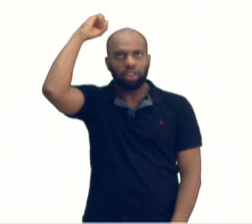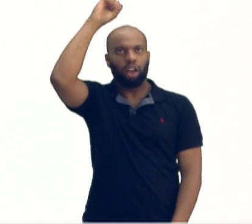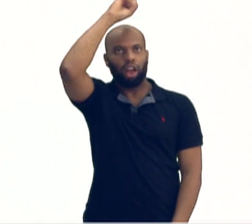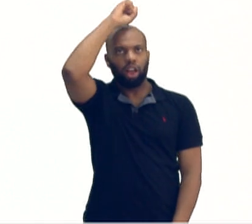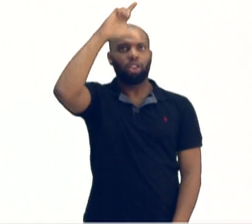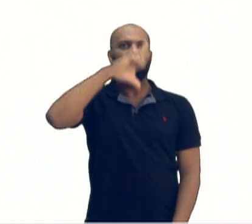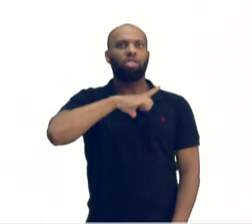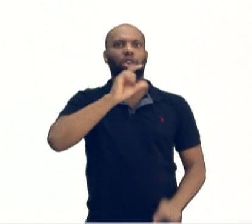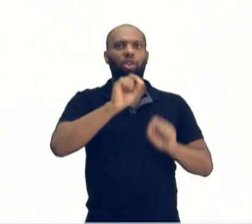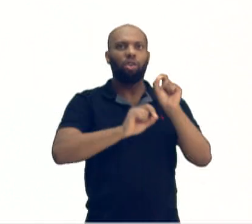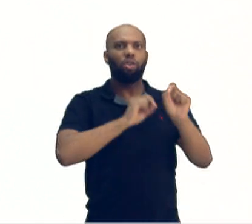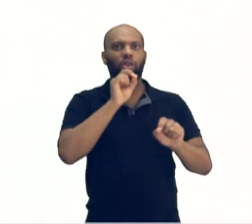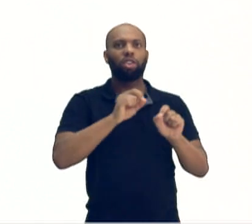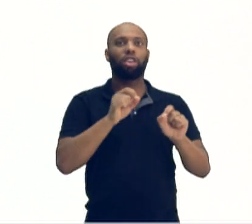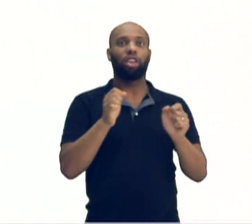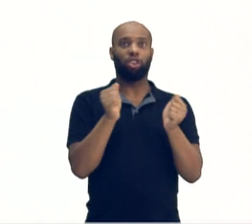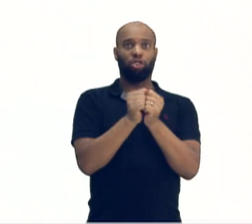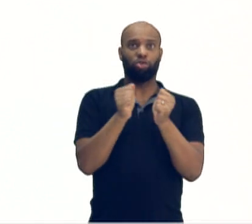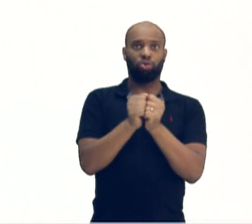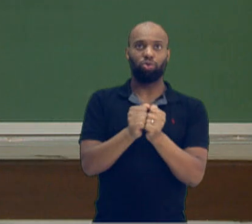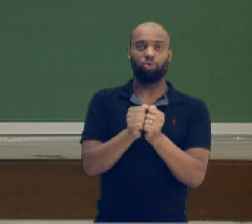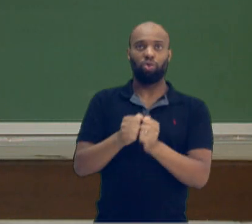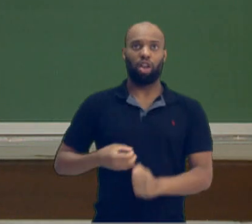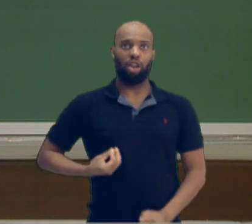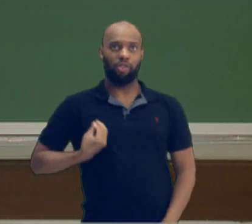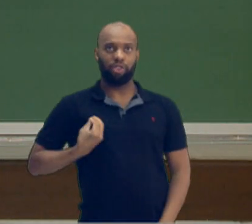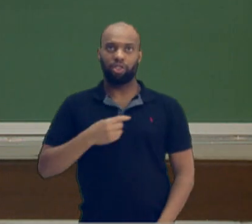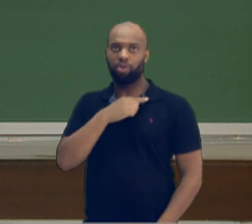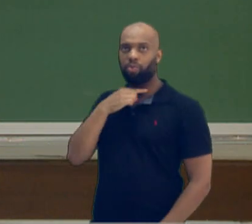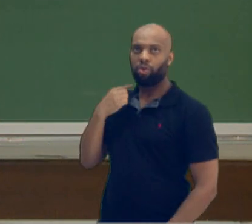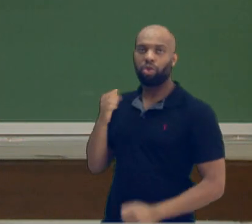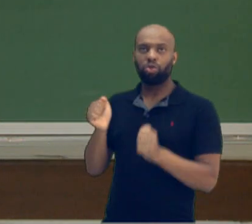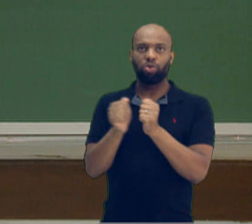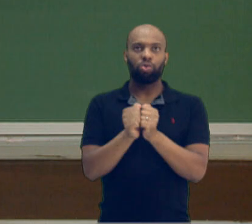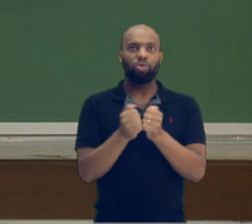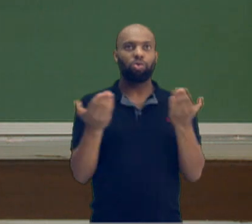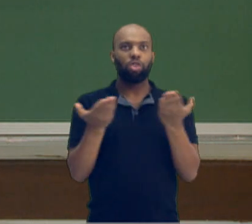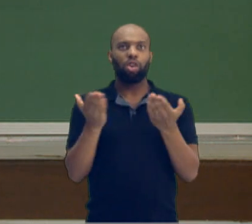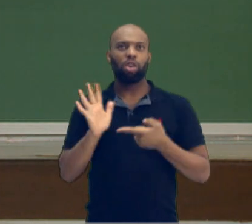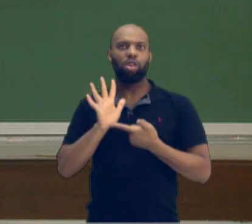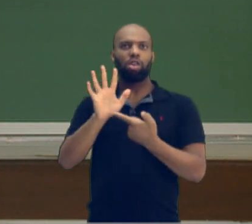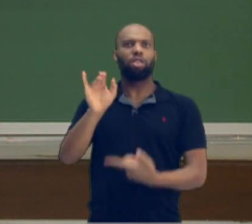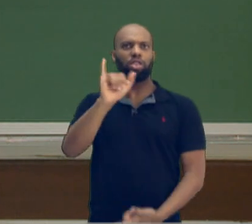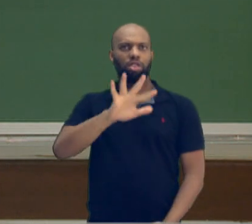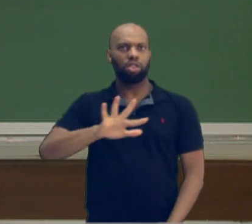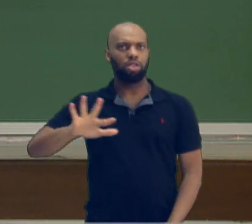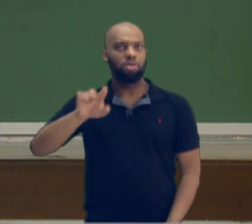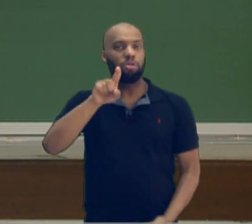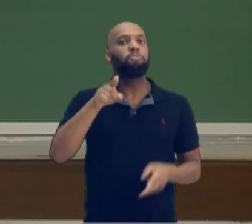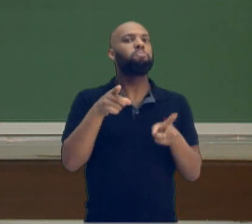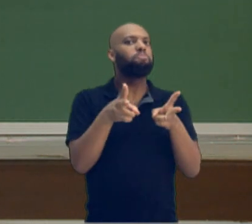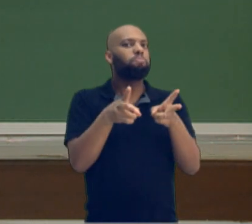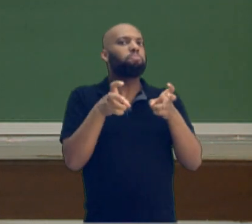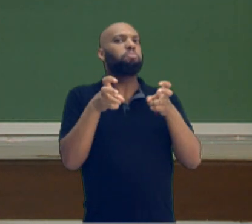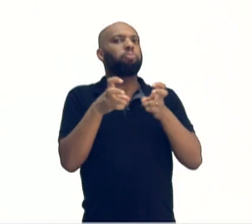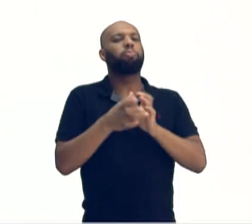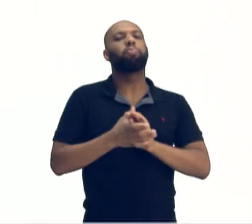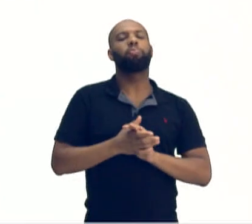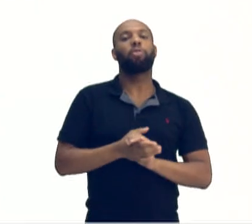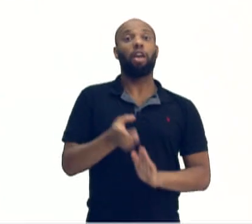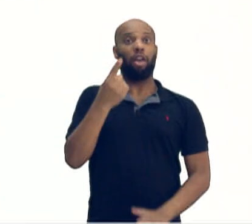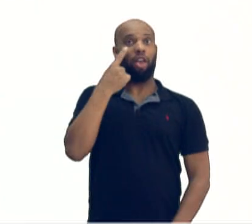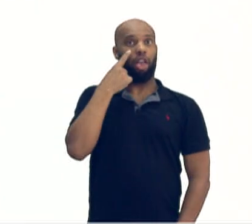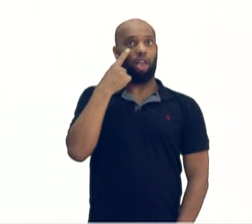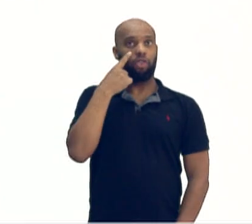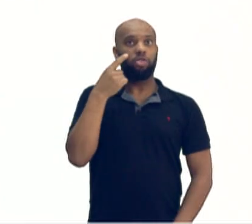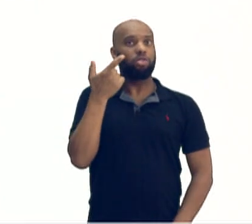fazendo parte da relação entre a vida e a morte. A professora vai colocar uma imagem aqui para vocês darem uma observada. Aqui. Então,